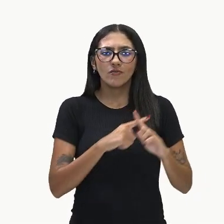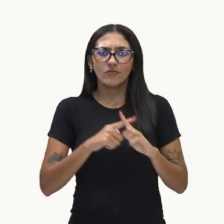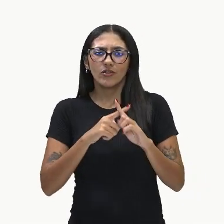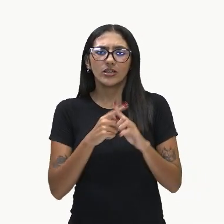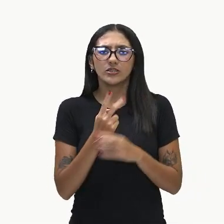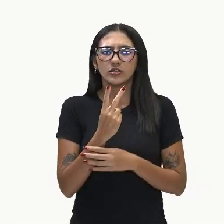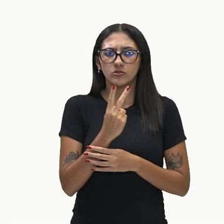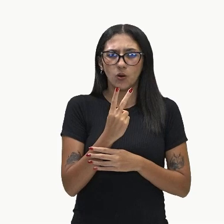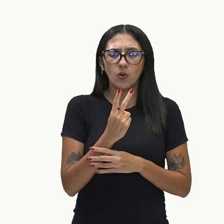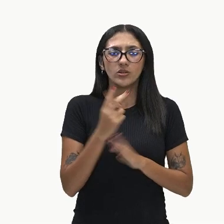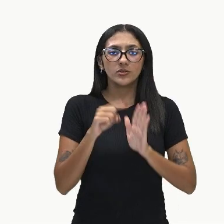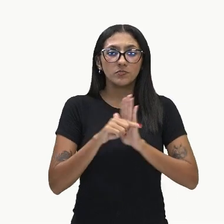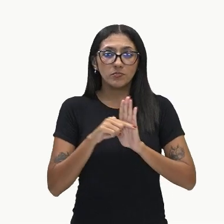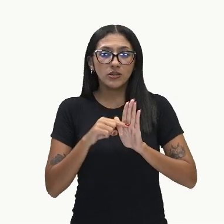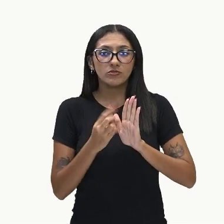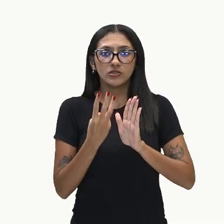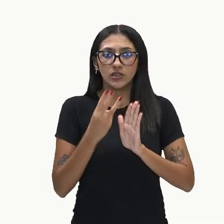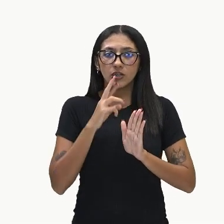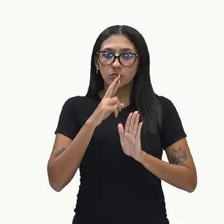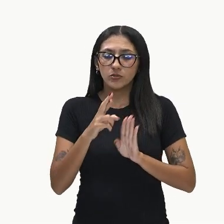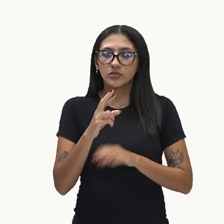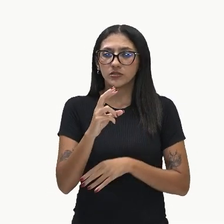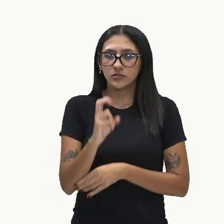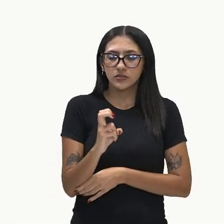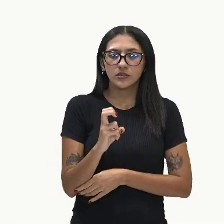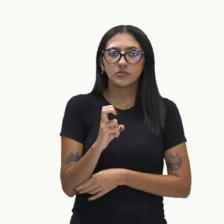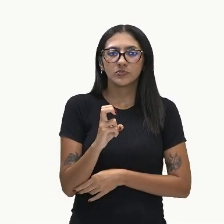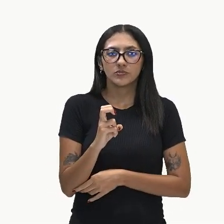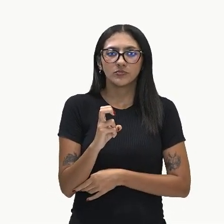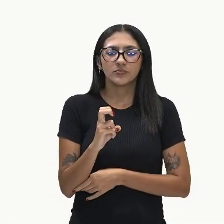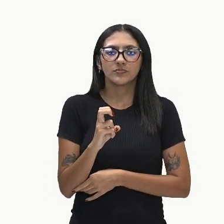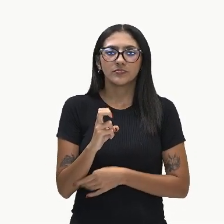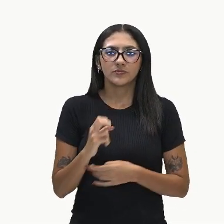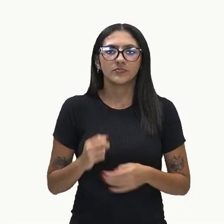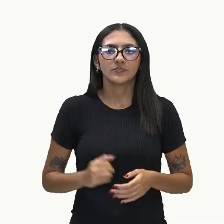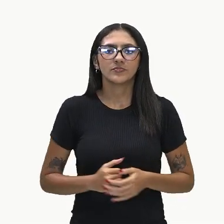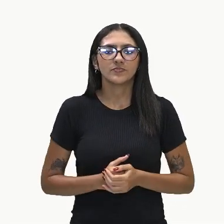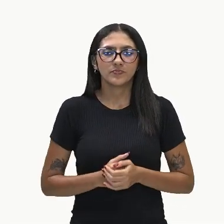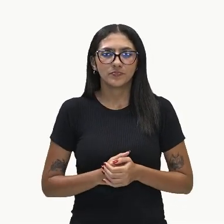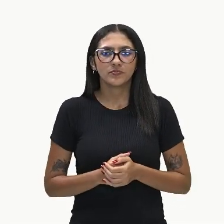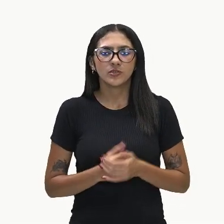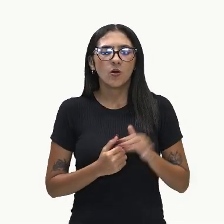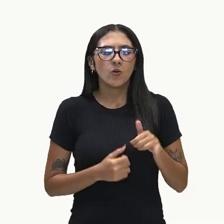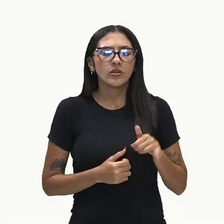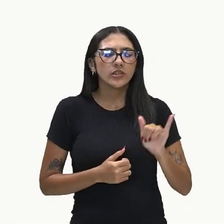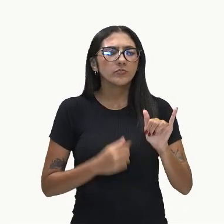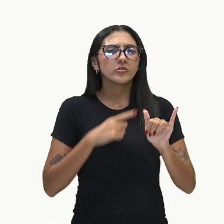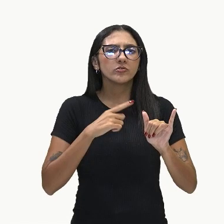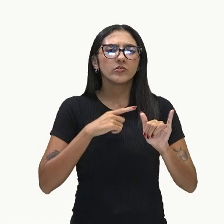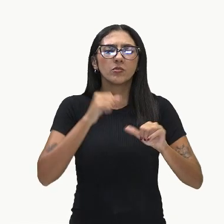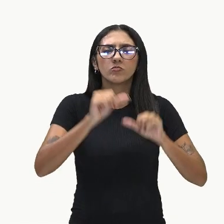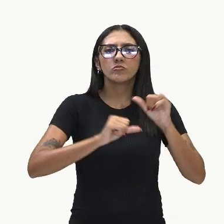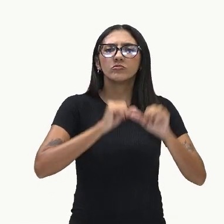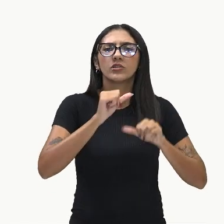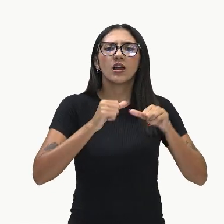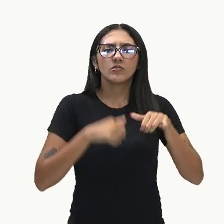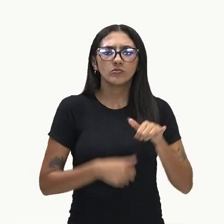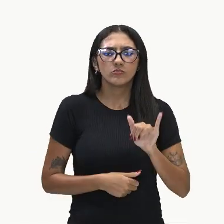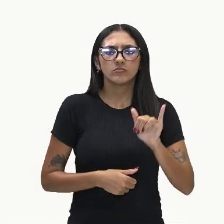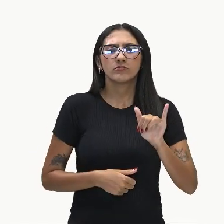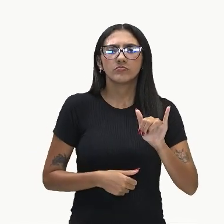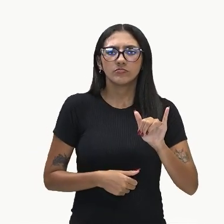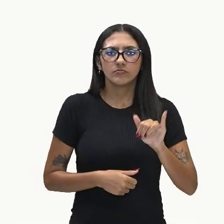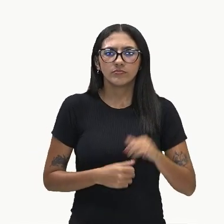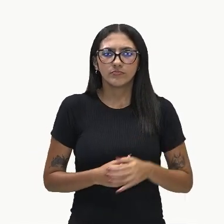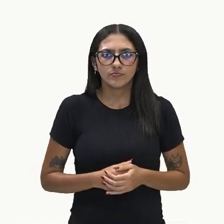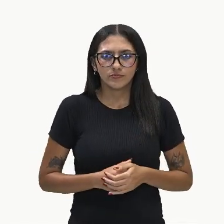igual a 5? Então, qual é o número que eu vou colocar aqui no lugar do y para que torne essa sentença verdadeira? Aqui,